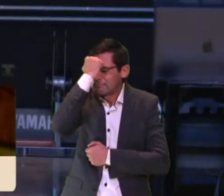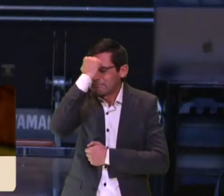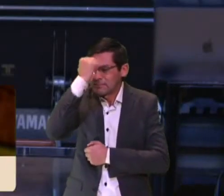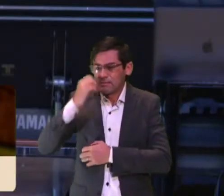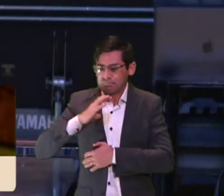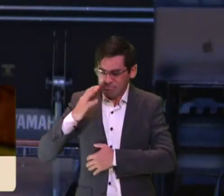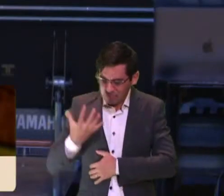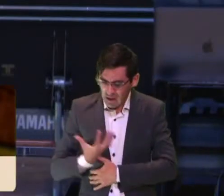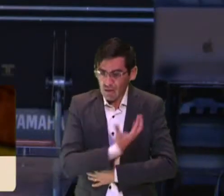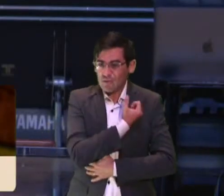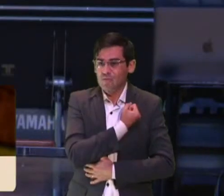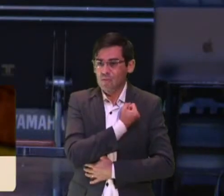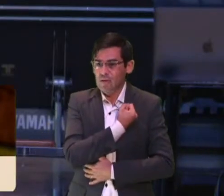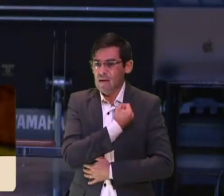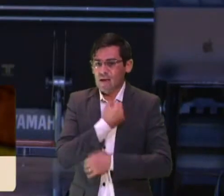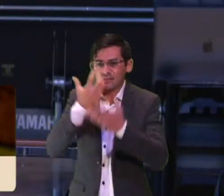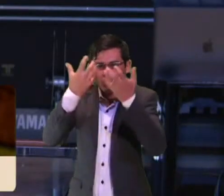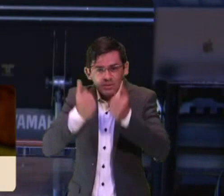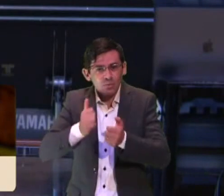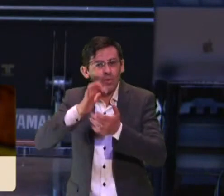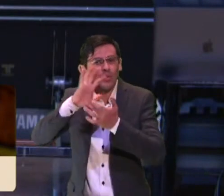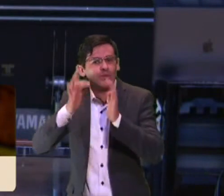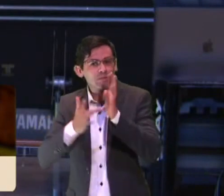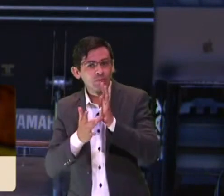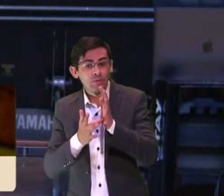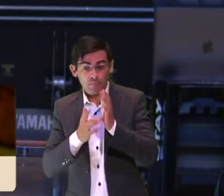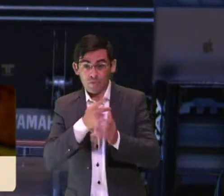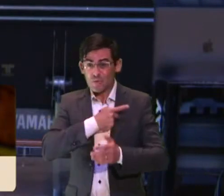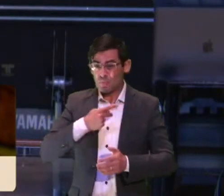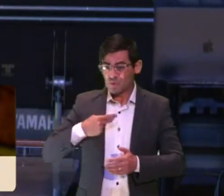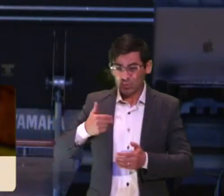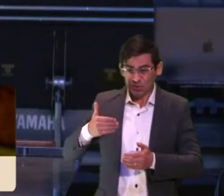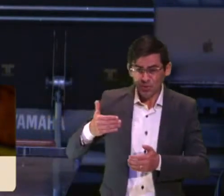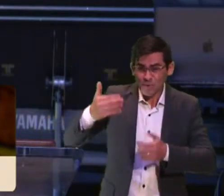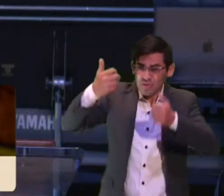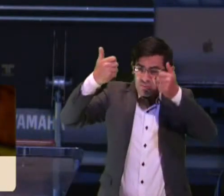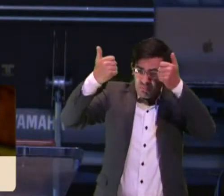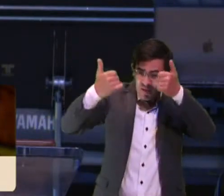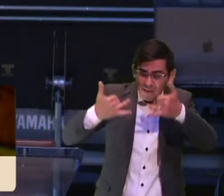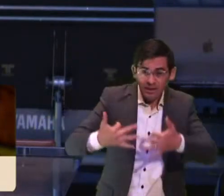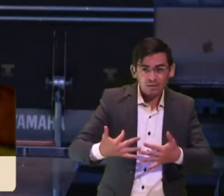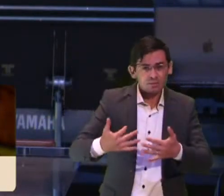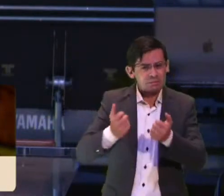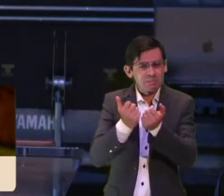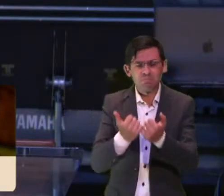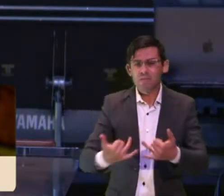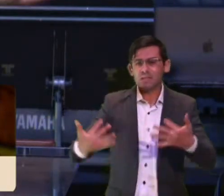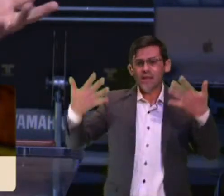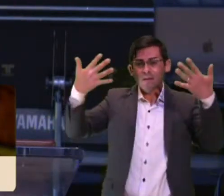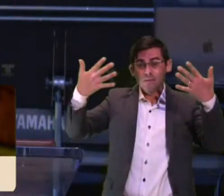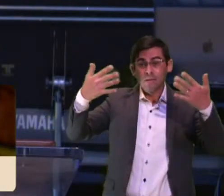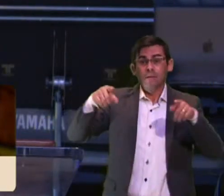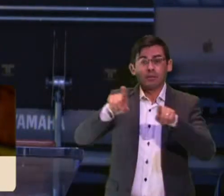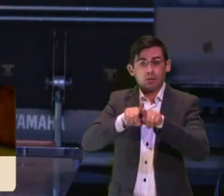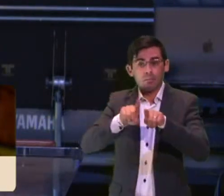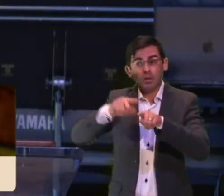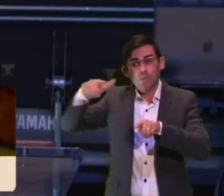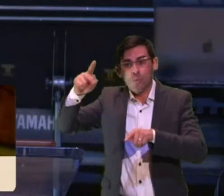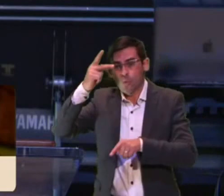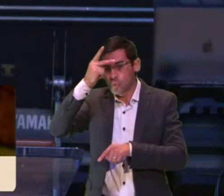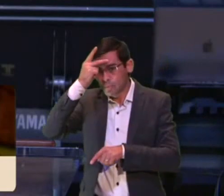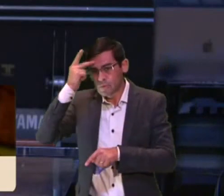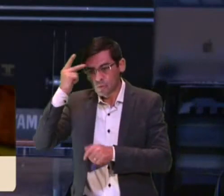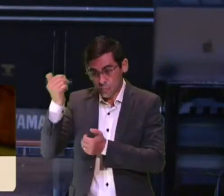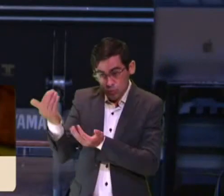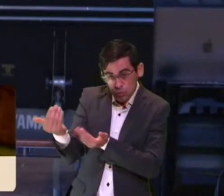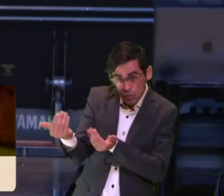Egito. Ele continuou contando histórias nesse movimento de oração de um jovem que chegou, foi convidado por alguém. E aí no